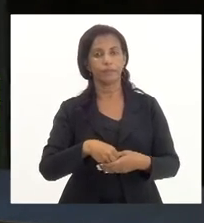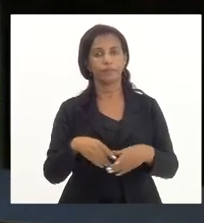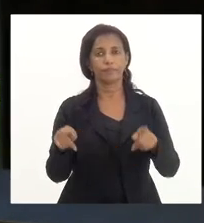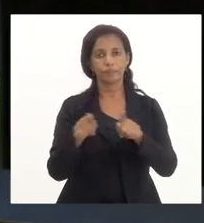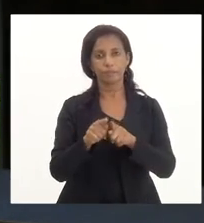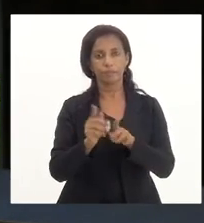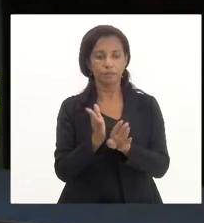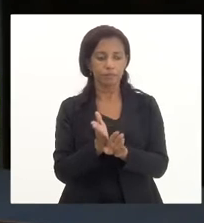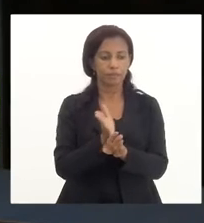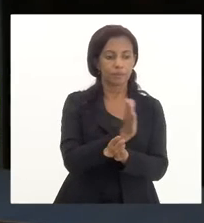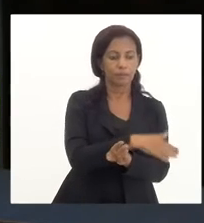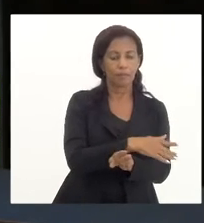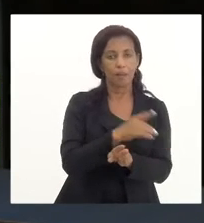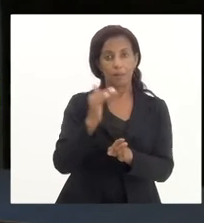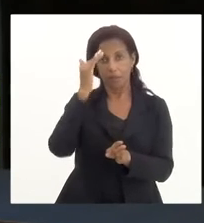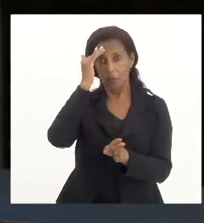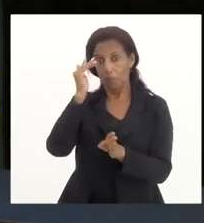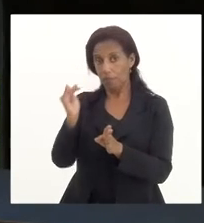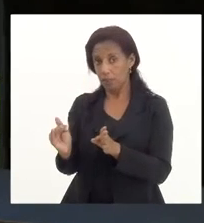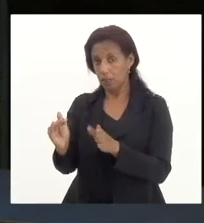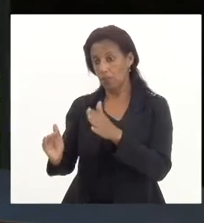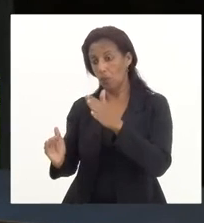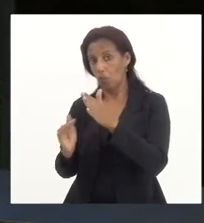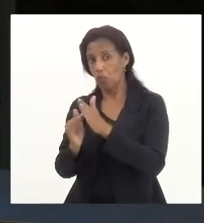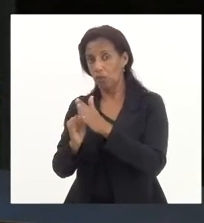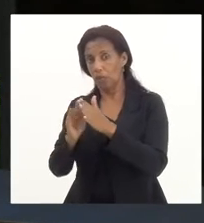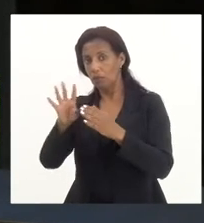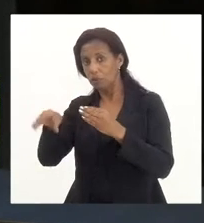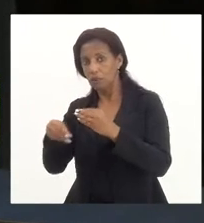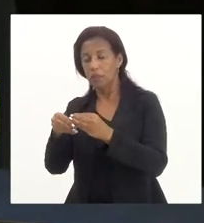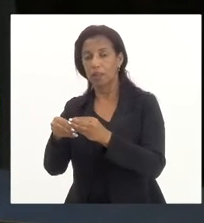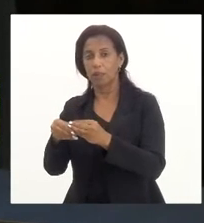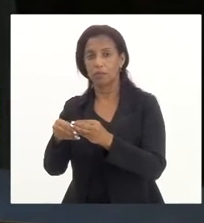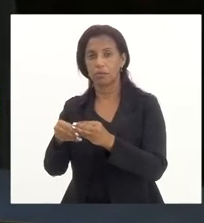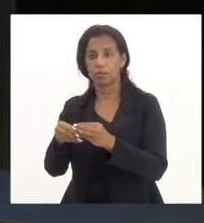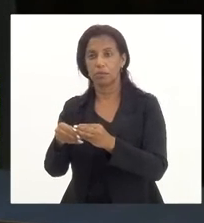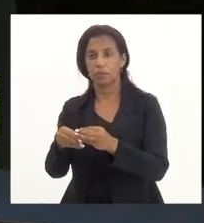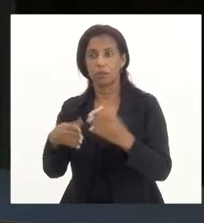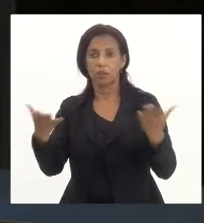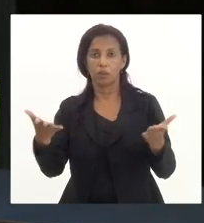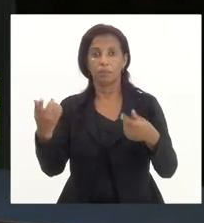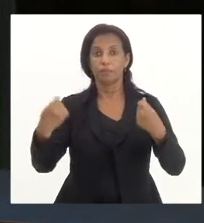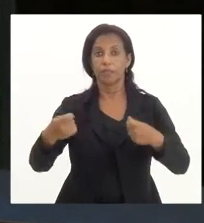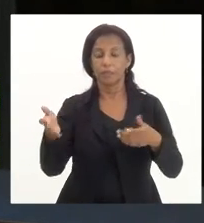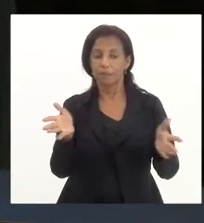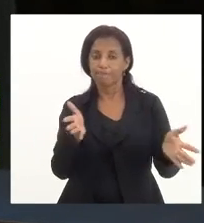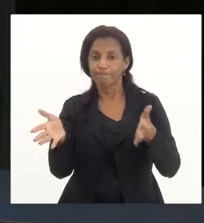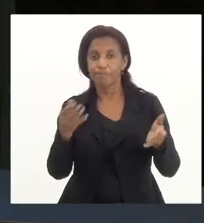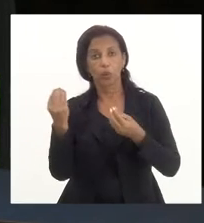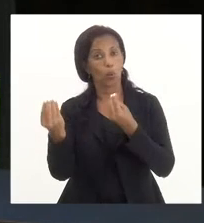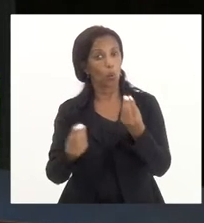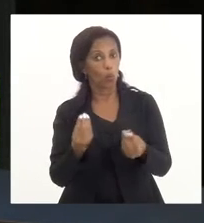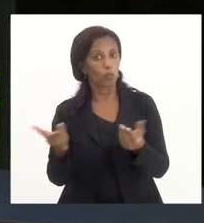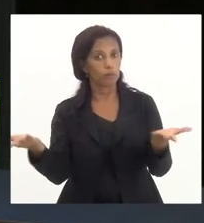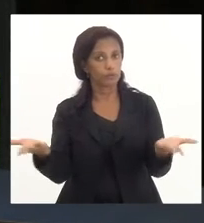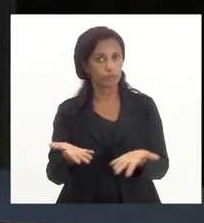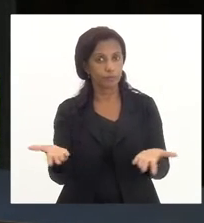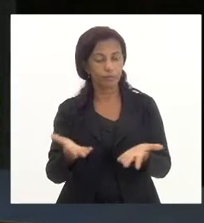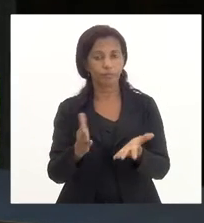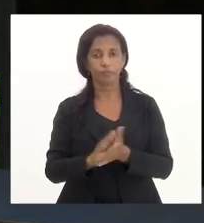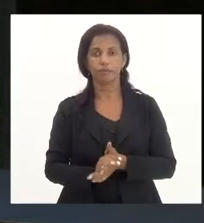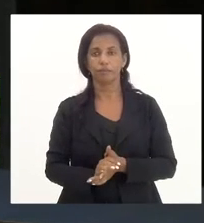precisava ser colocado de lado para que seja atendida essa porque o tétano agregado então a gente precisa como hoje né